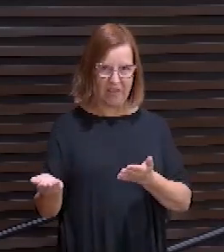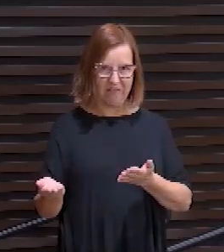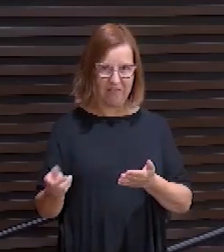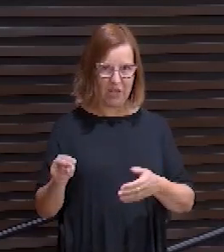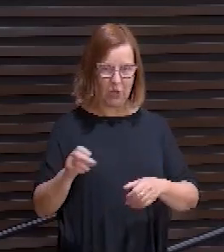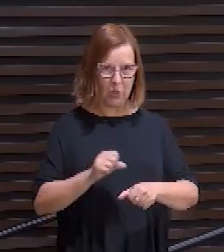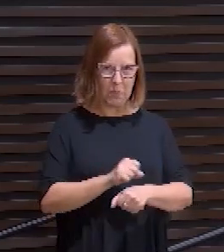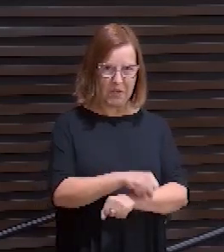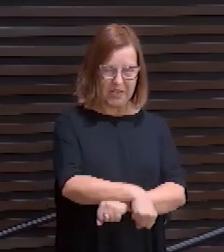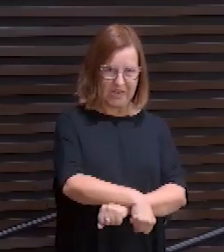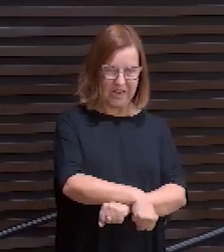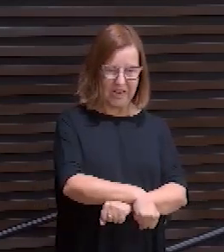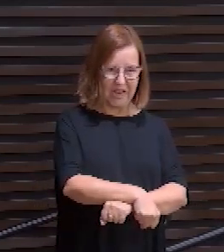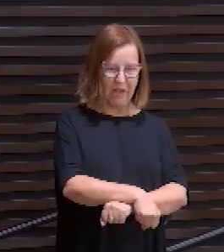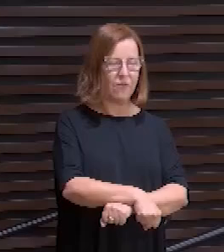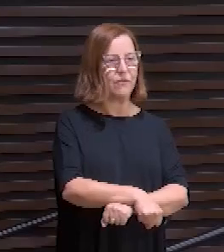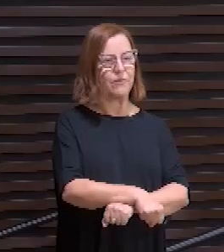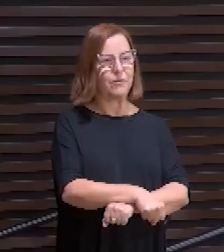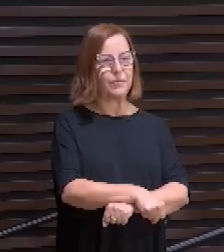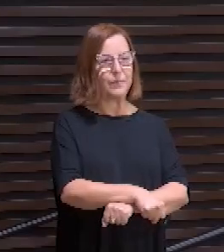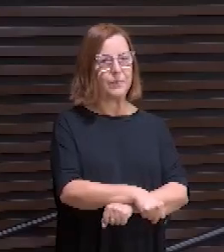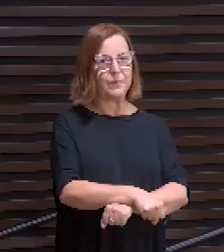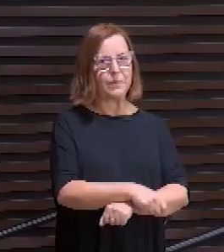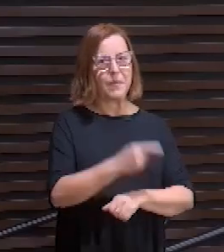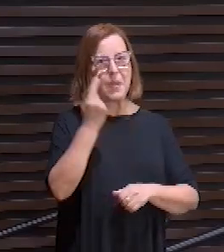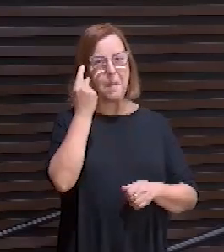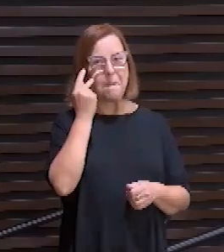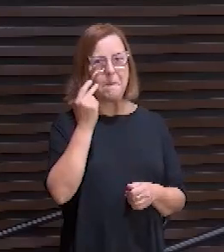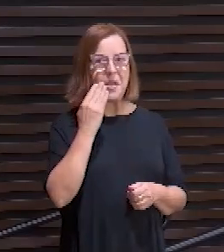para o exílio, no cativeiro da Babilônia.